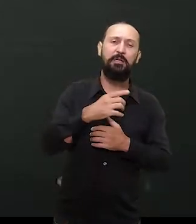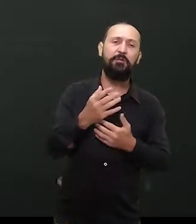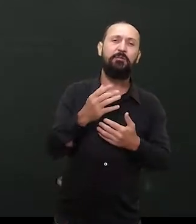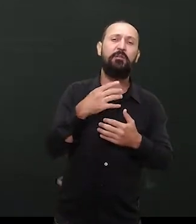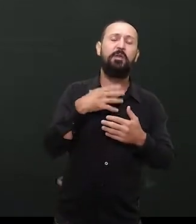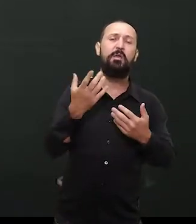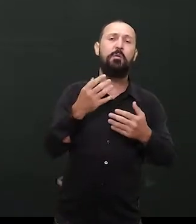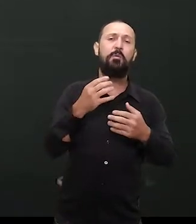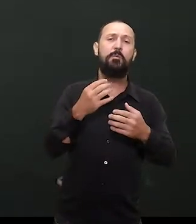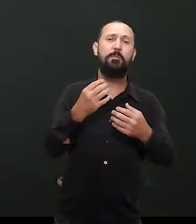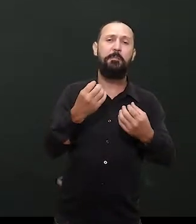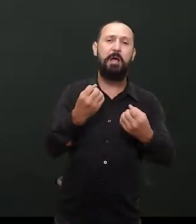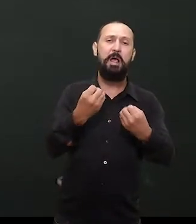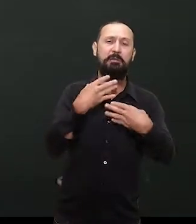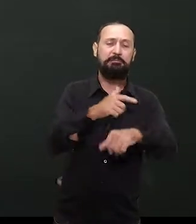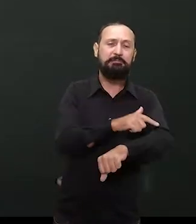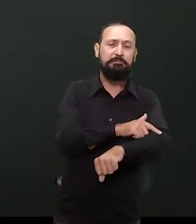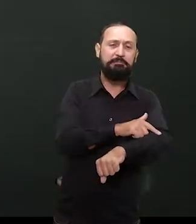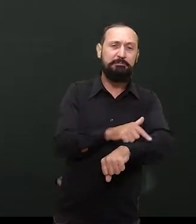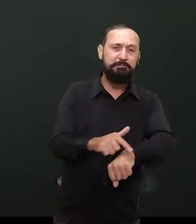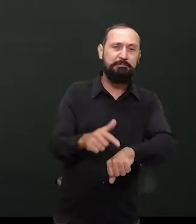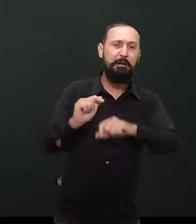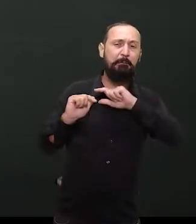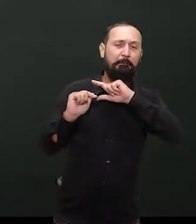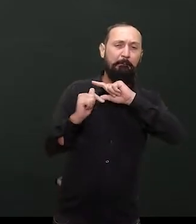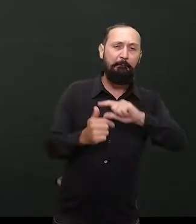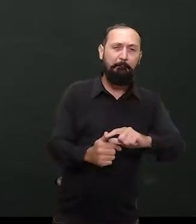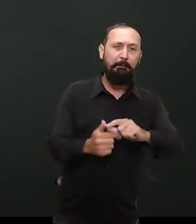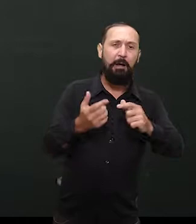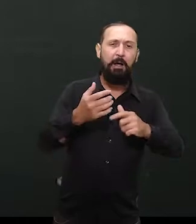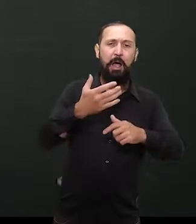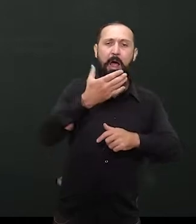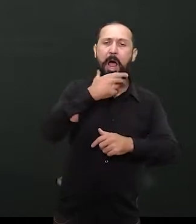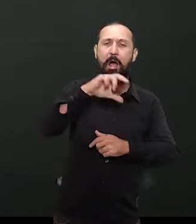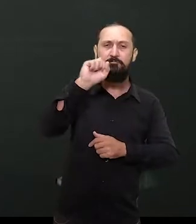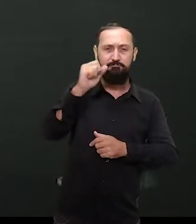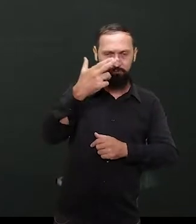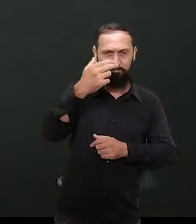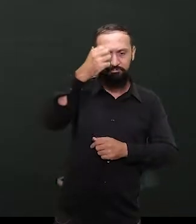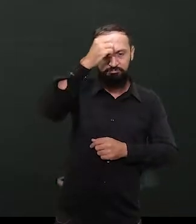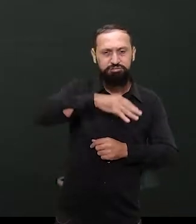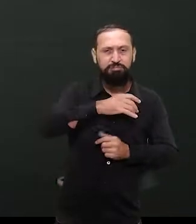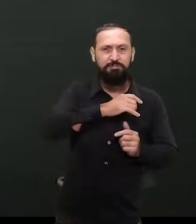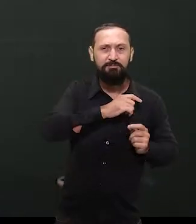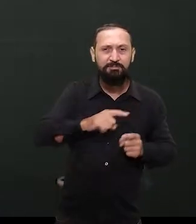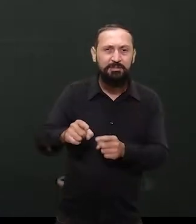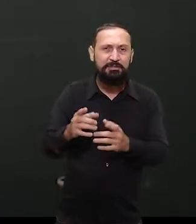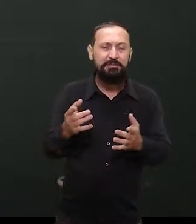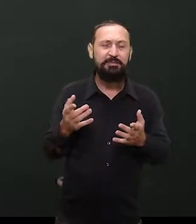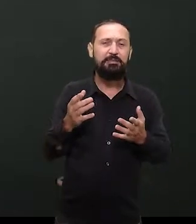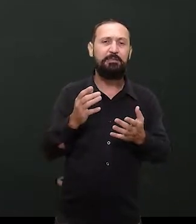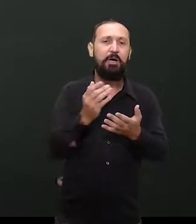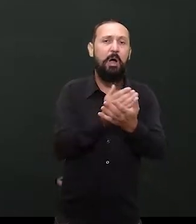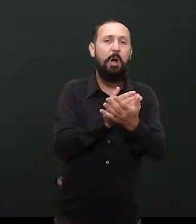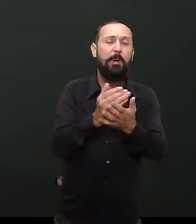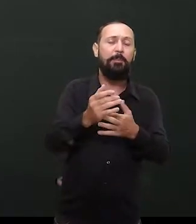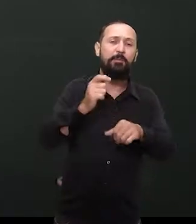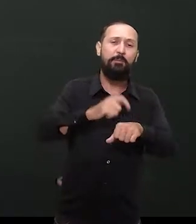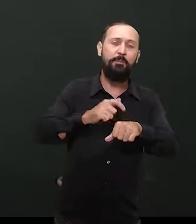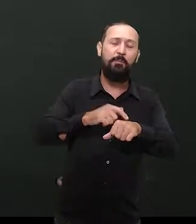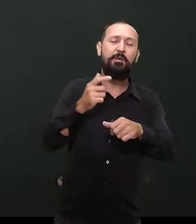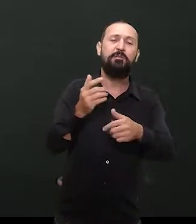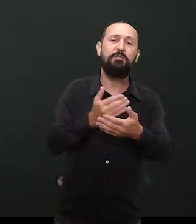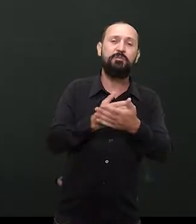teve uma educação mais tradicional machista e aí nós temos então o início de um